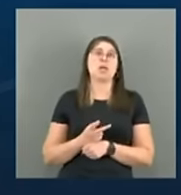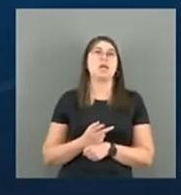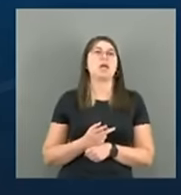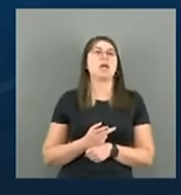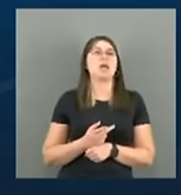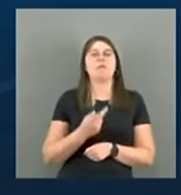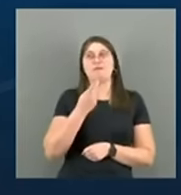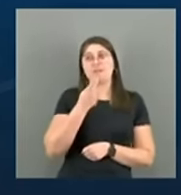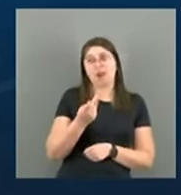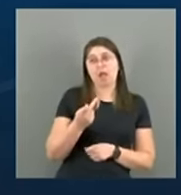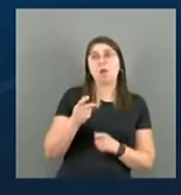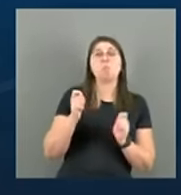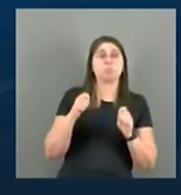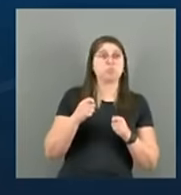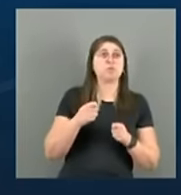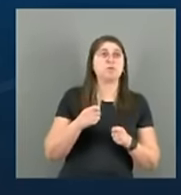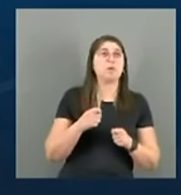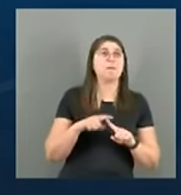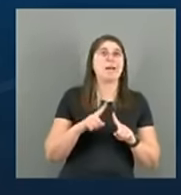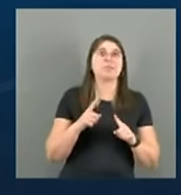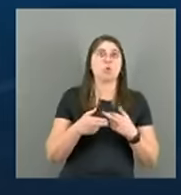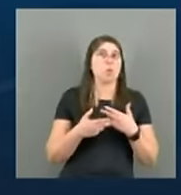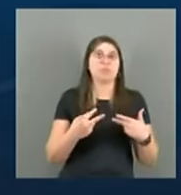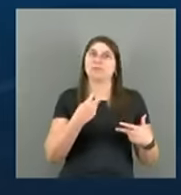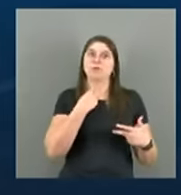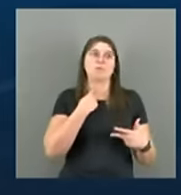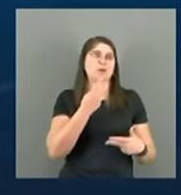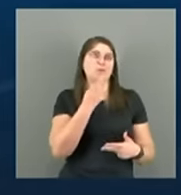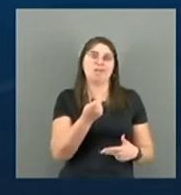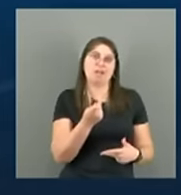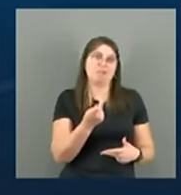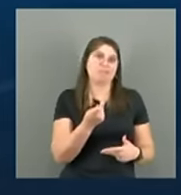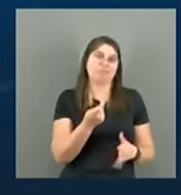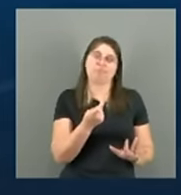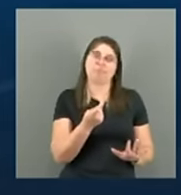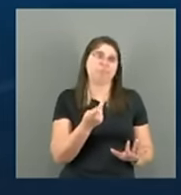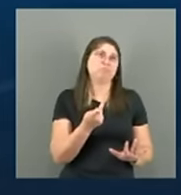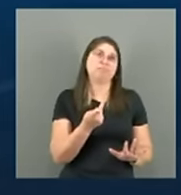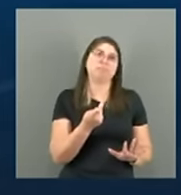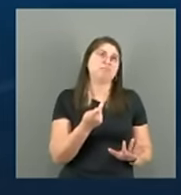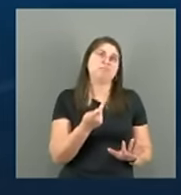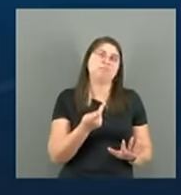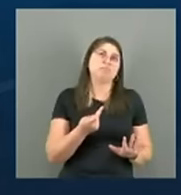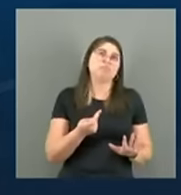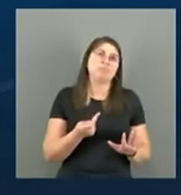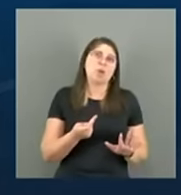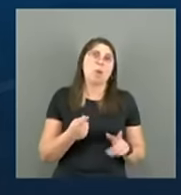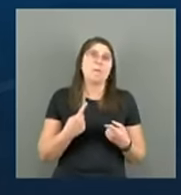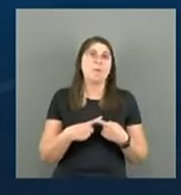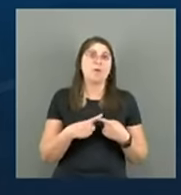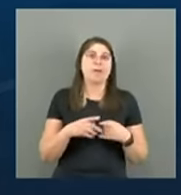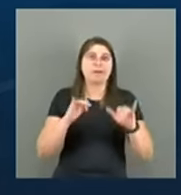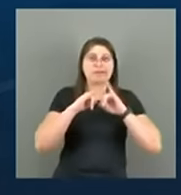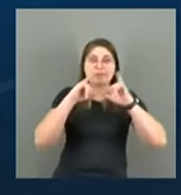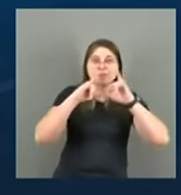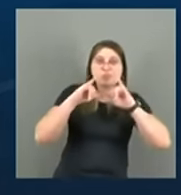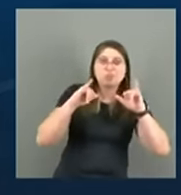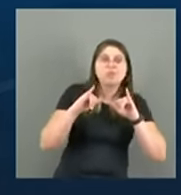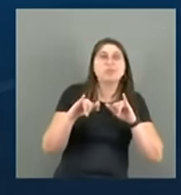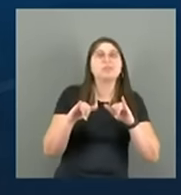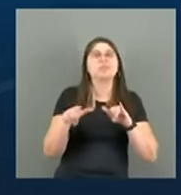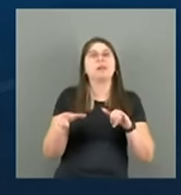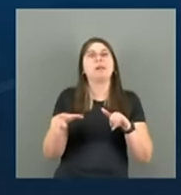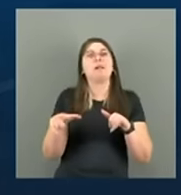eu falo. O que eu não puder, eu vou restringir um pouco. Como eu não posso... Tá aí no noticiário, Paulista de Jundiaí